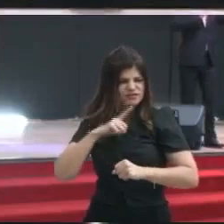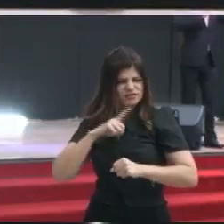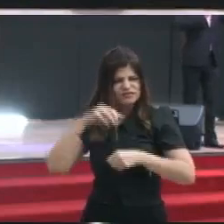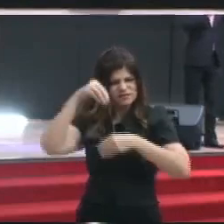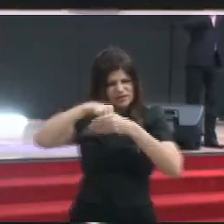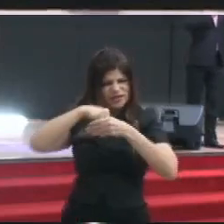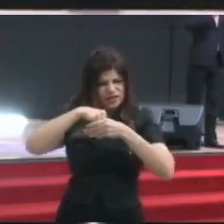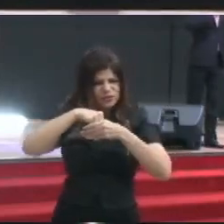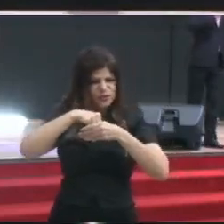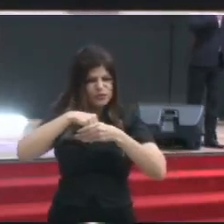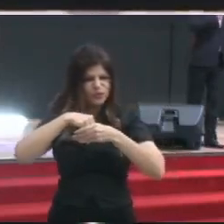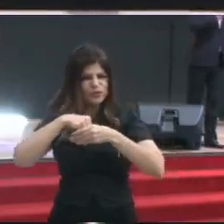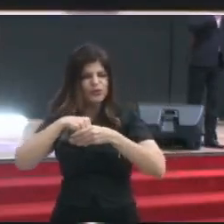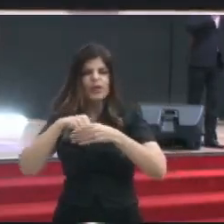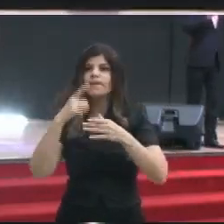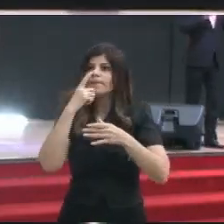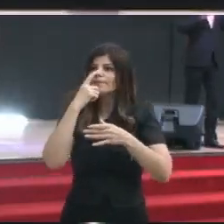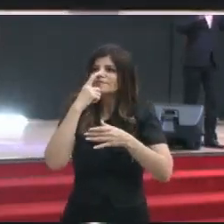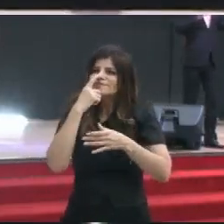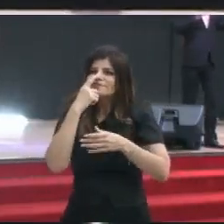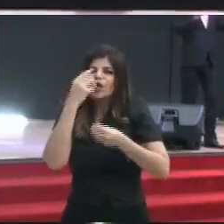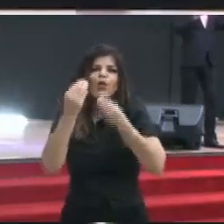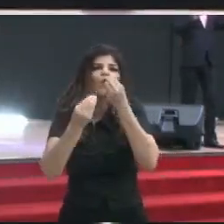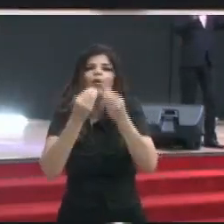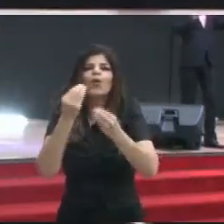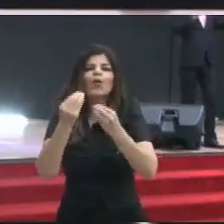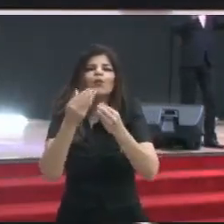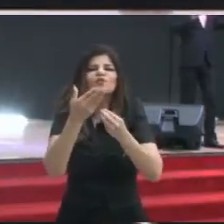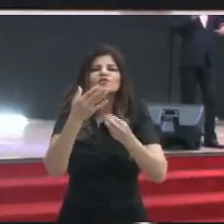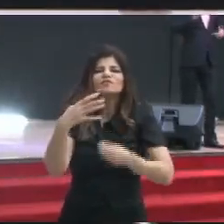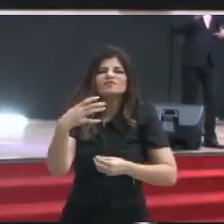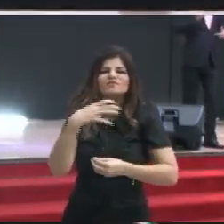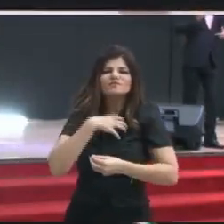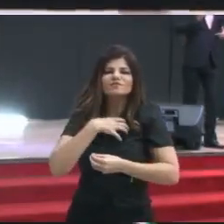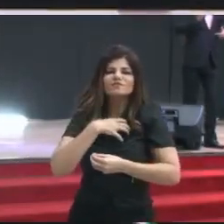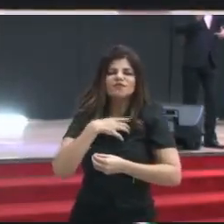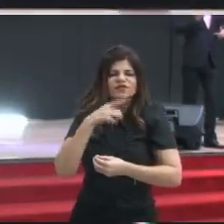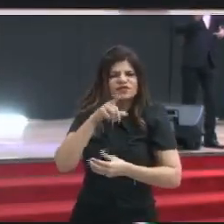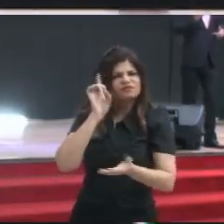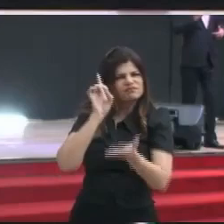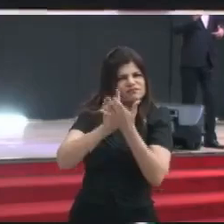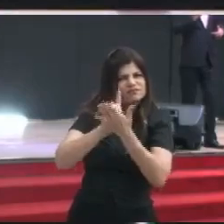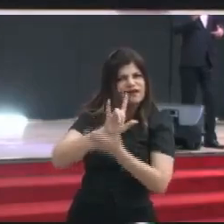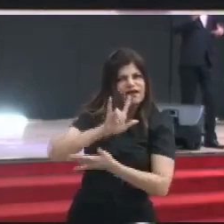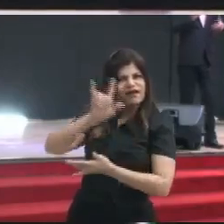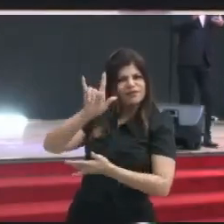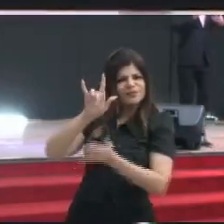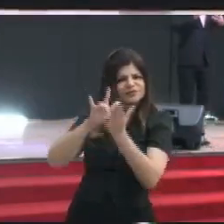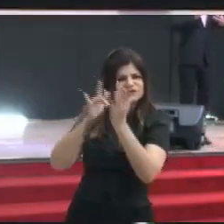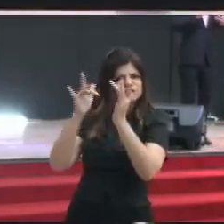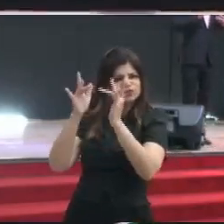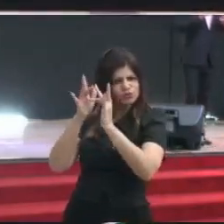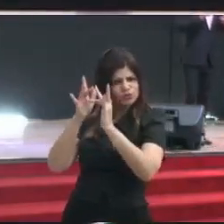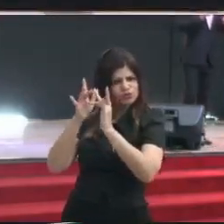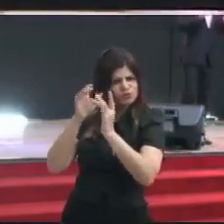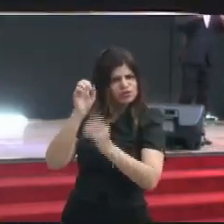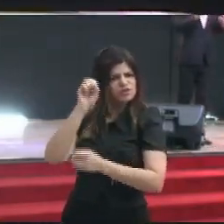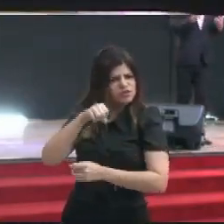Qual o nível da sua paixão por Jesus? Você o ama? Você